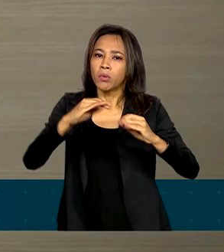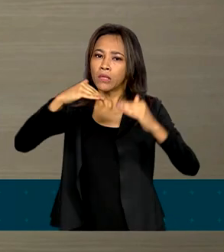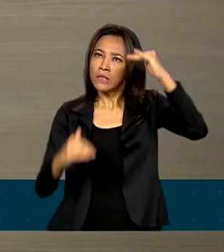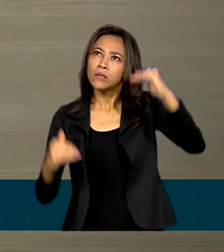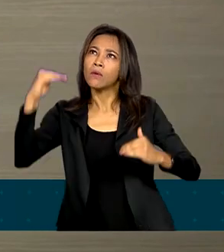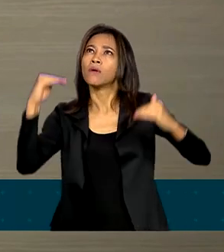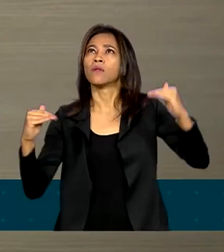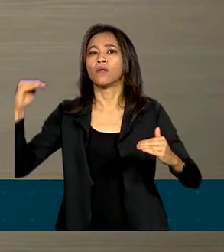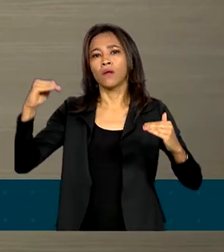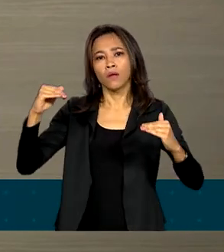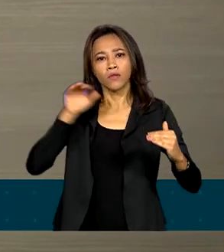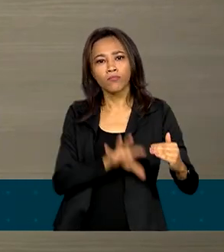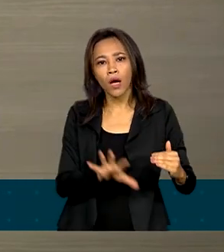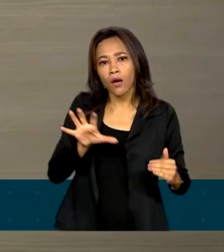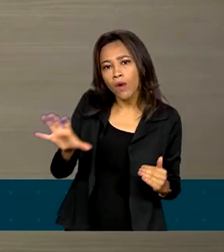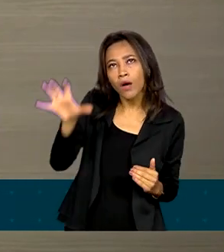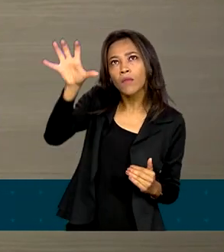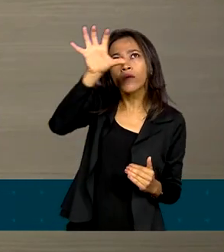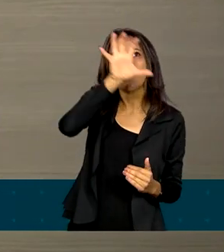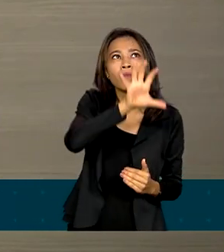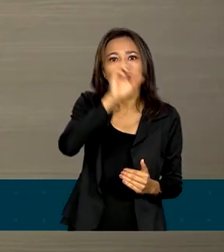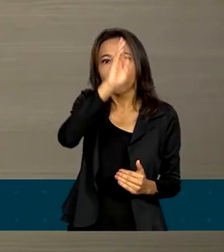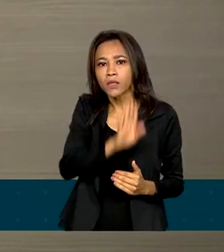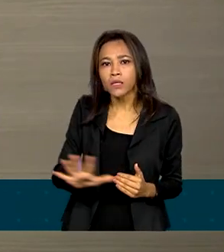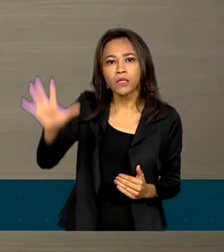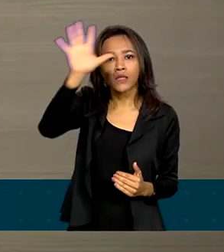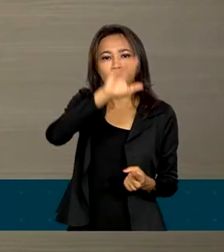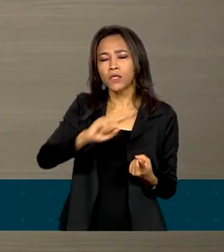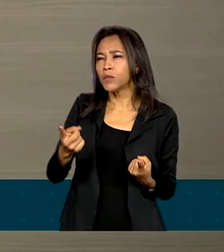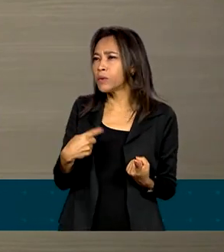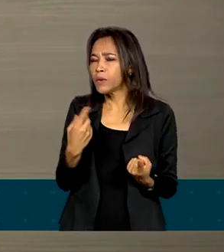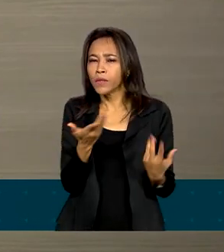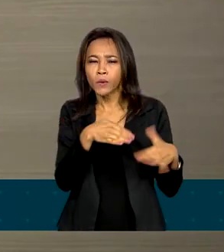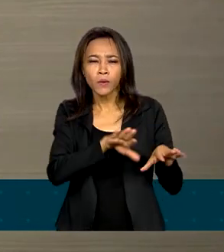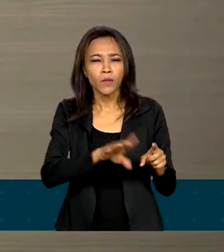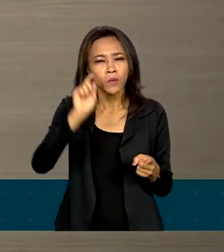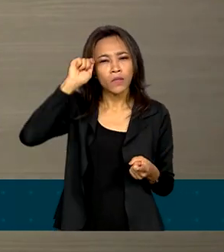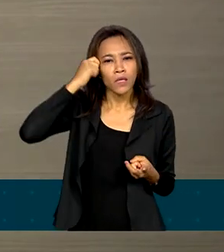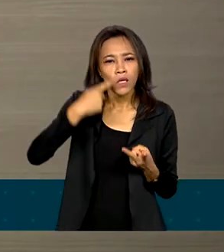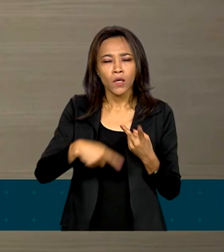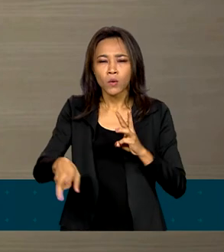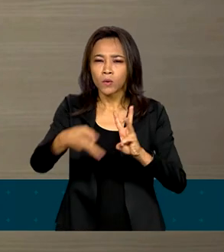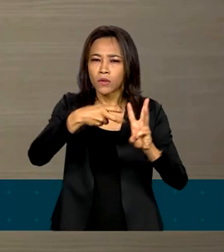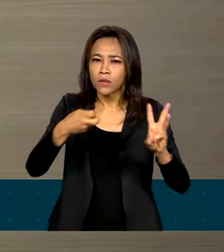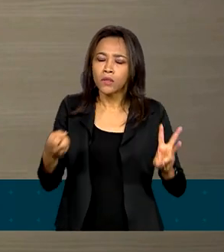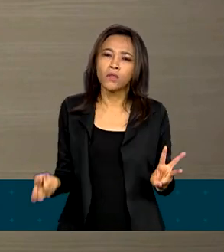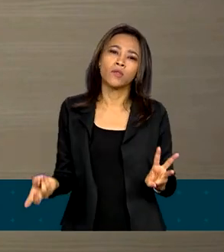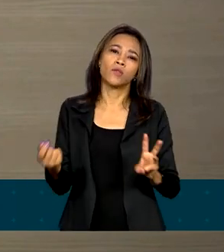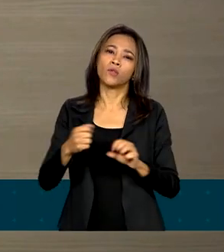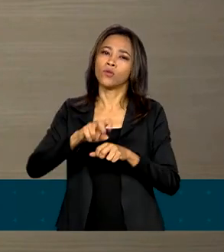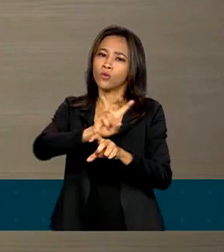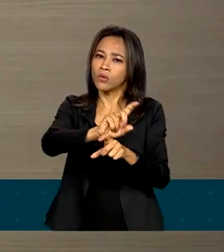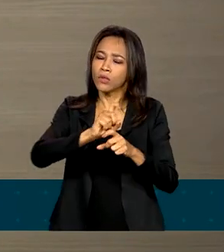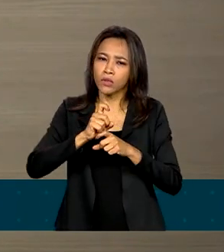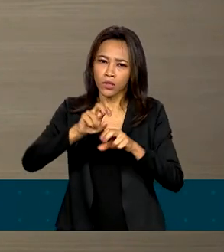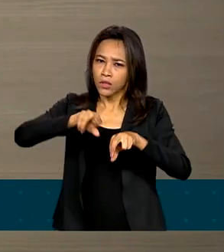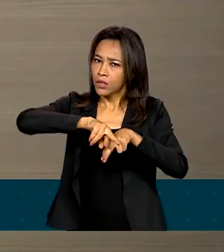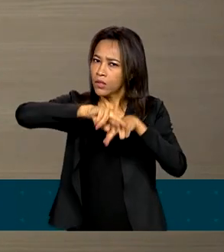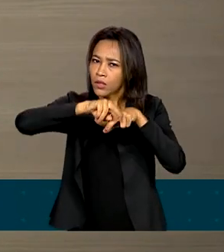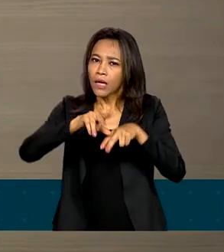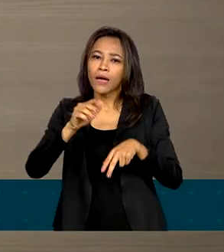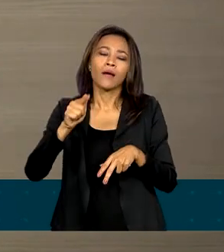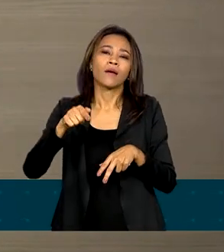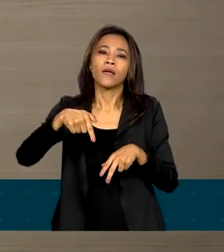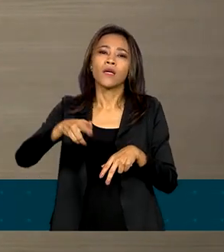regionais, seja da inclusão dos negros, né, dos índios, dos caboclos, das